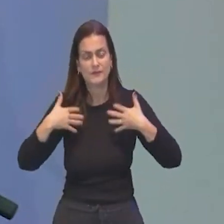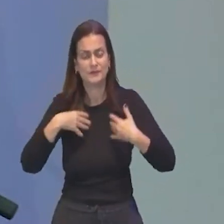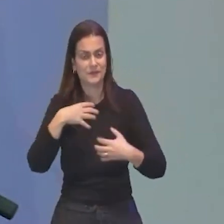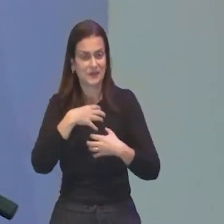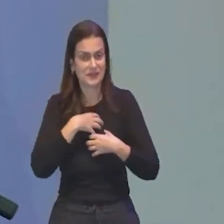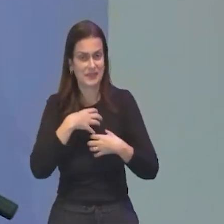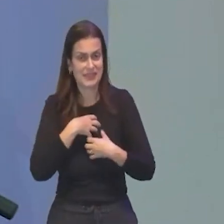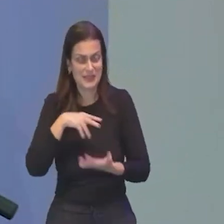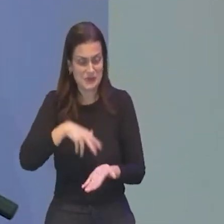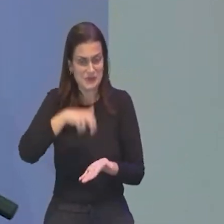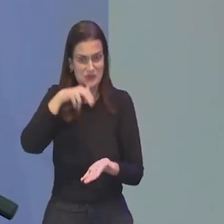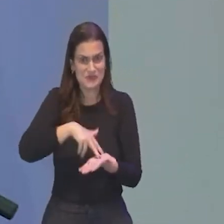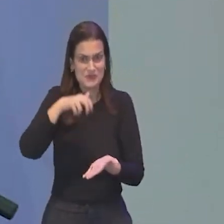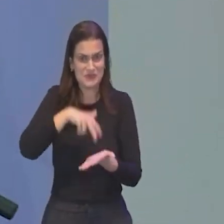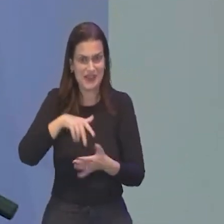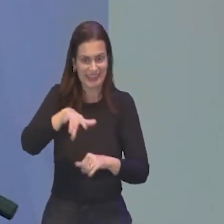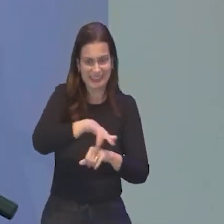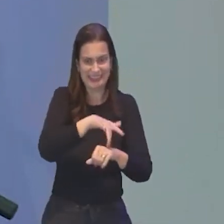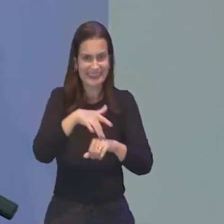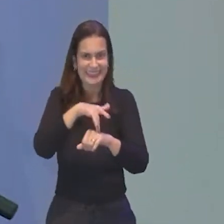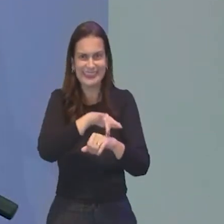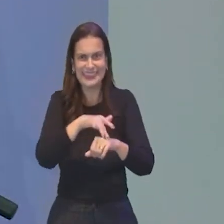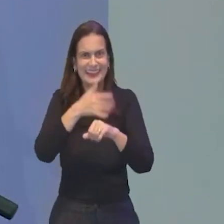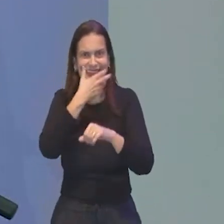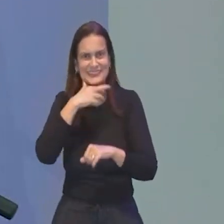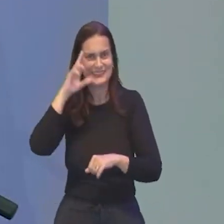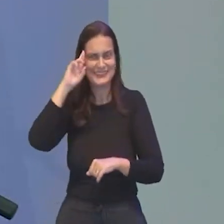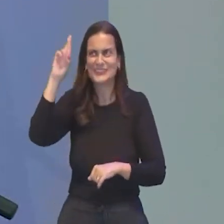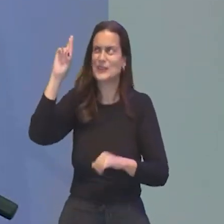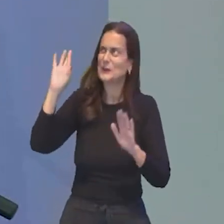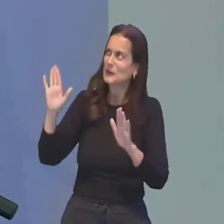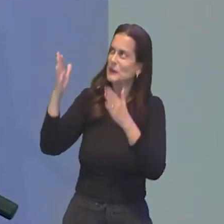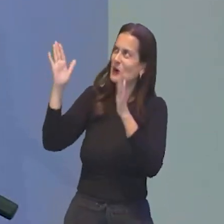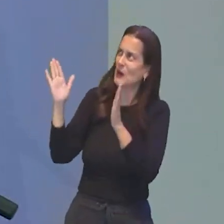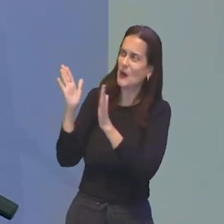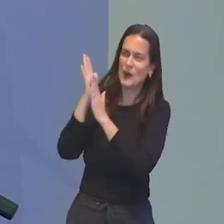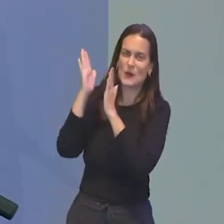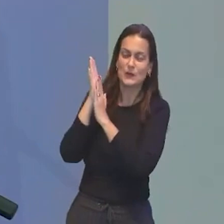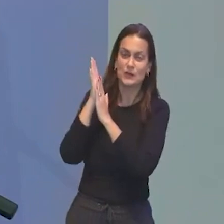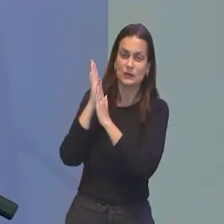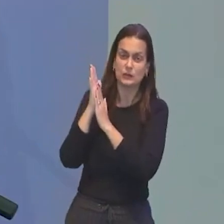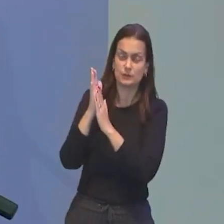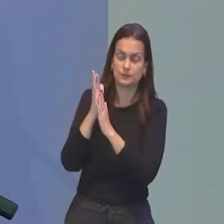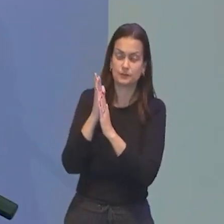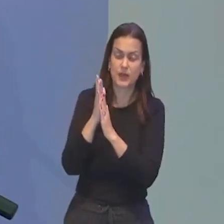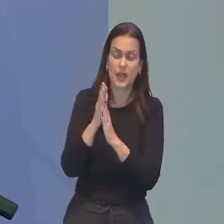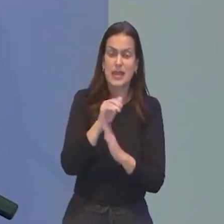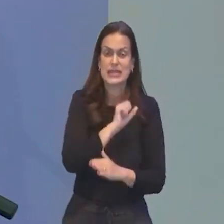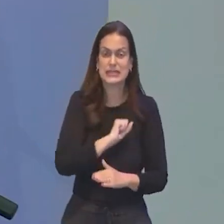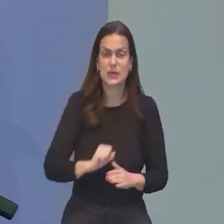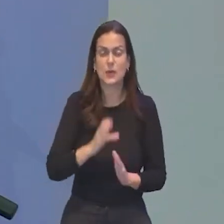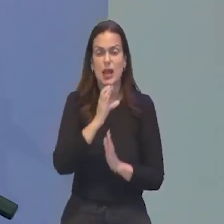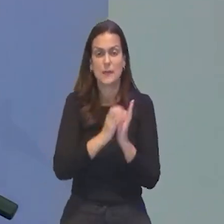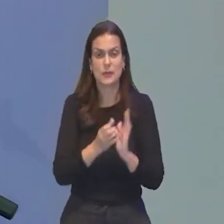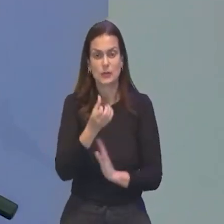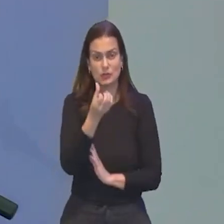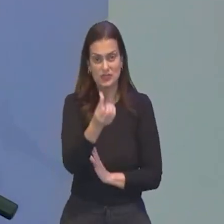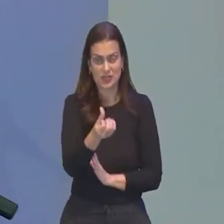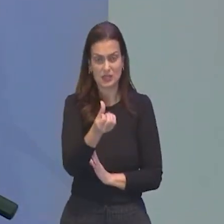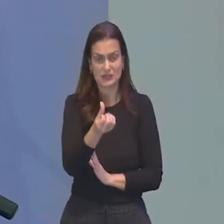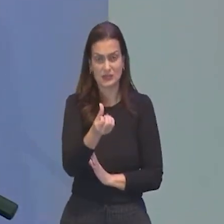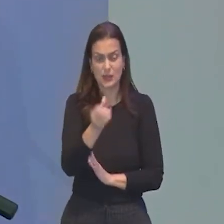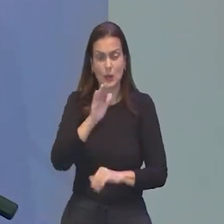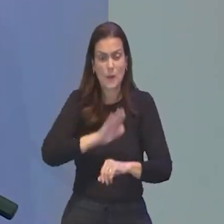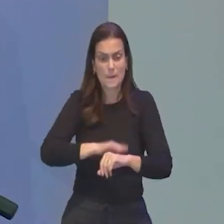ele pula, ele dança na presença do Senhor. O registro bíblico, segundo o livro de Samuel, no capítulo 6, quando